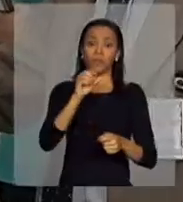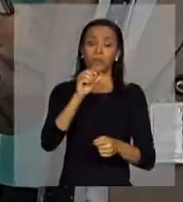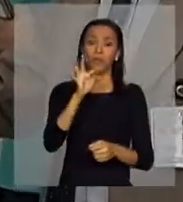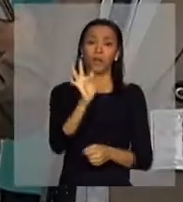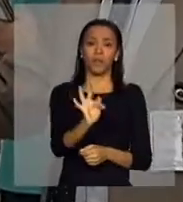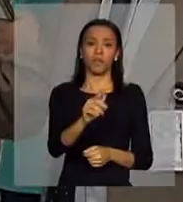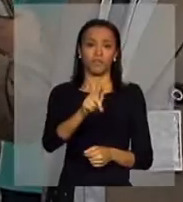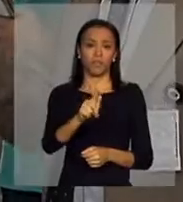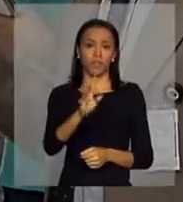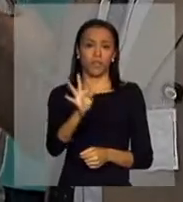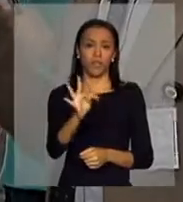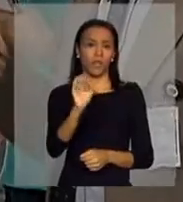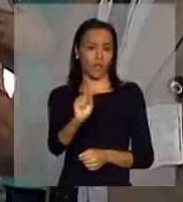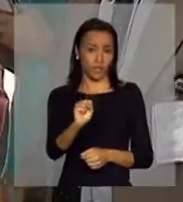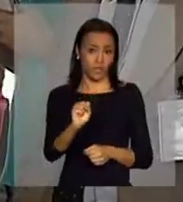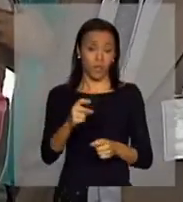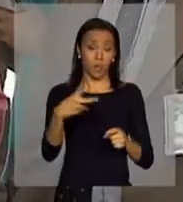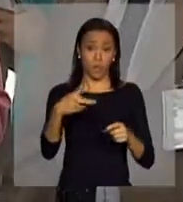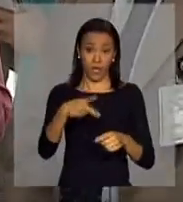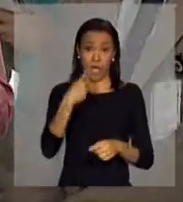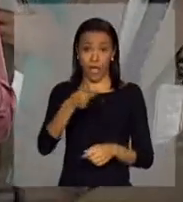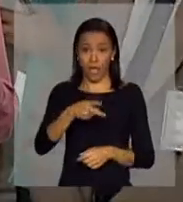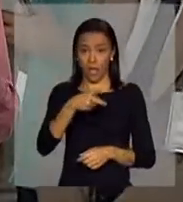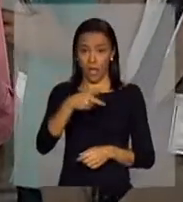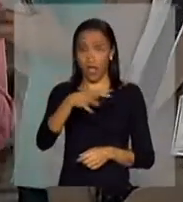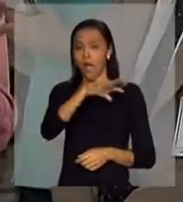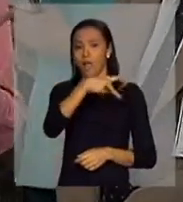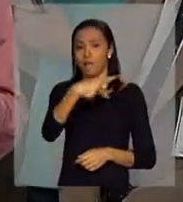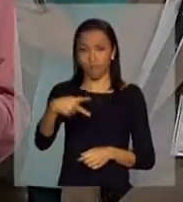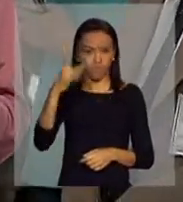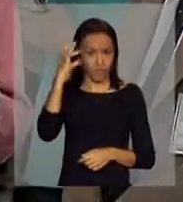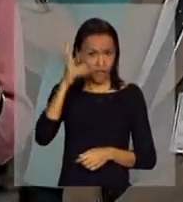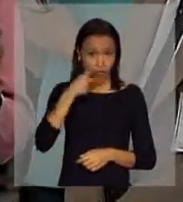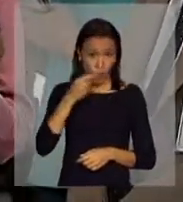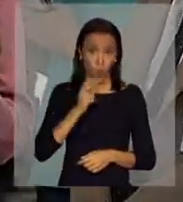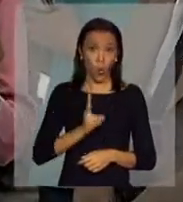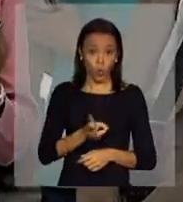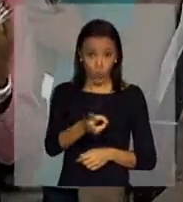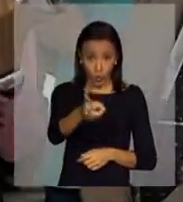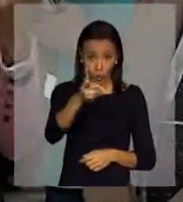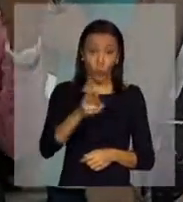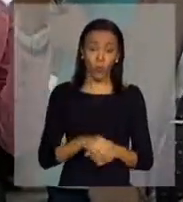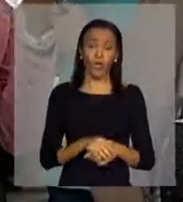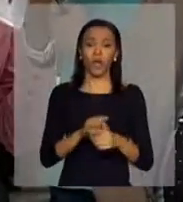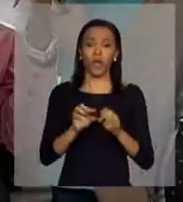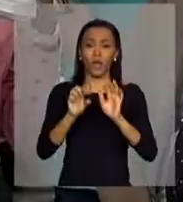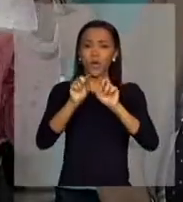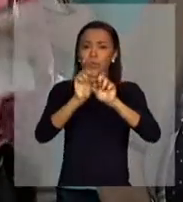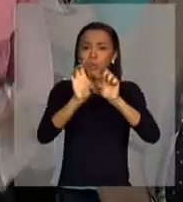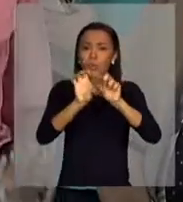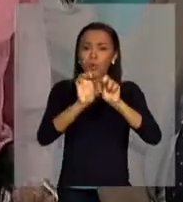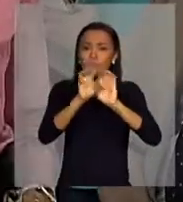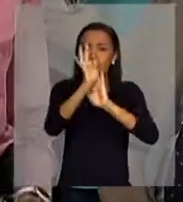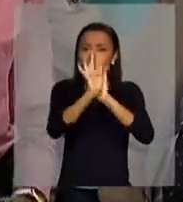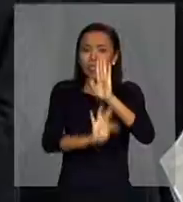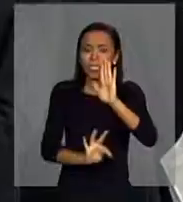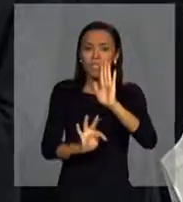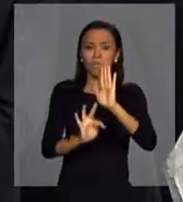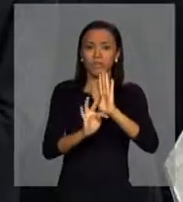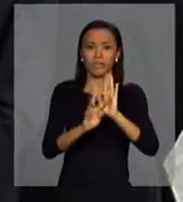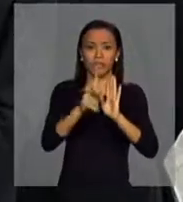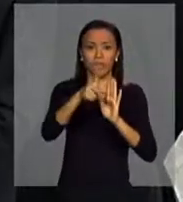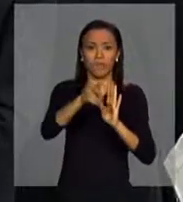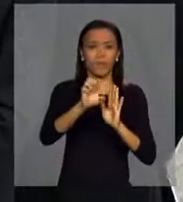ministra falou, então, a presidente Dilma mantém o texto da PEC. Isso quer dizer que não será aceita a redução da multa?